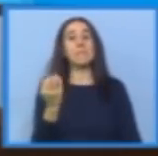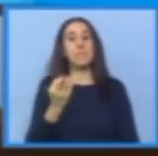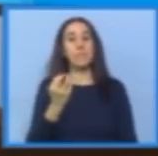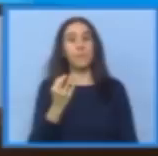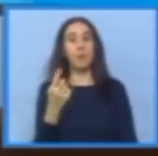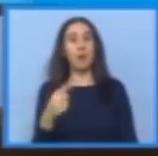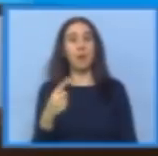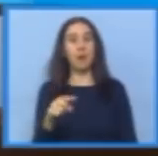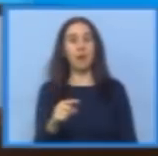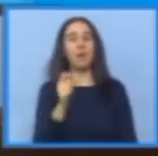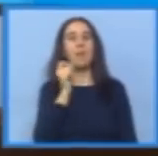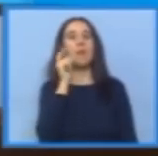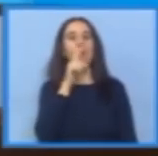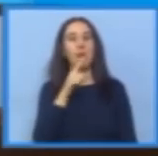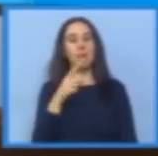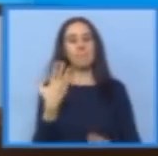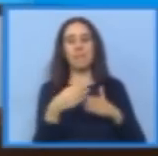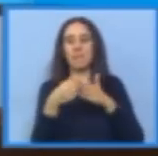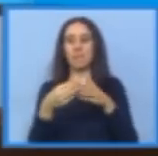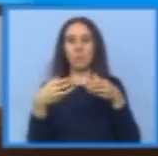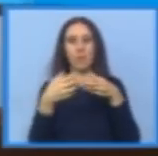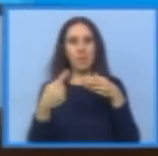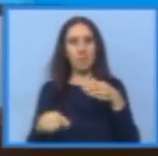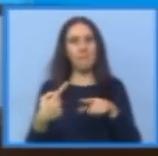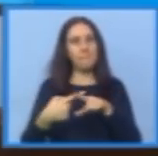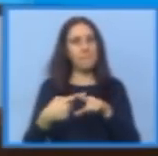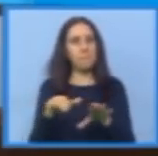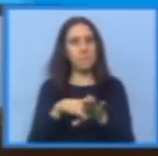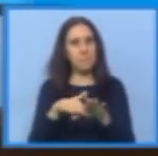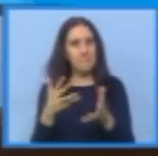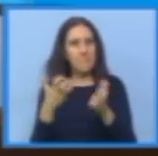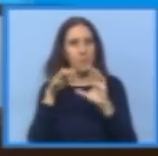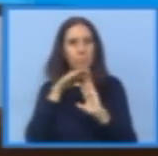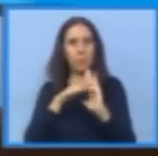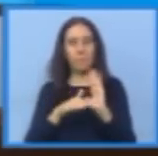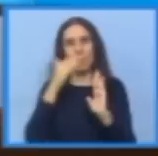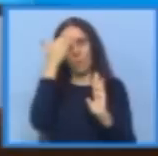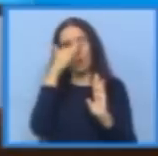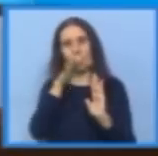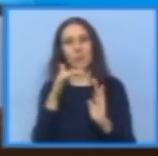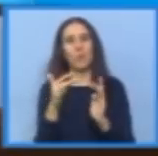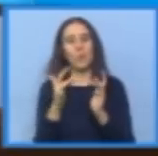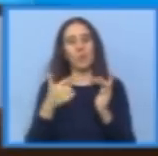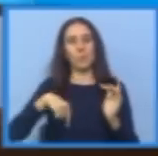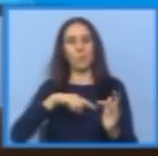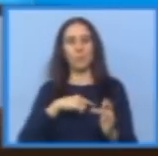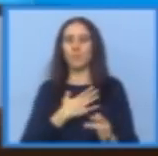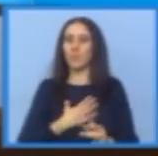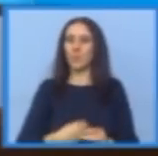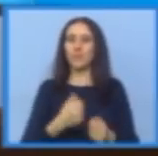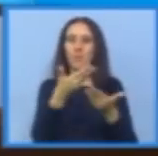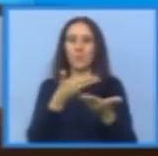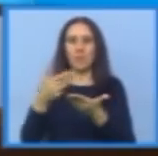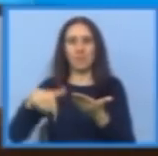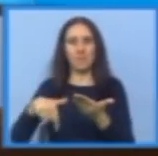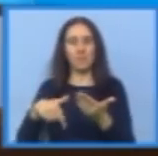existir quem queira, líderes de comunidades que sintam interesse em participar neste programa, pois entrem em contacto connosco, teremos muito gosto em acolhê-los aqui